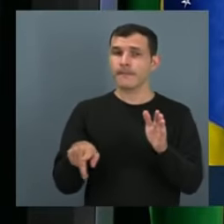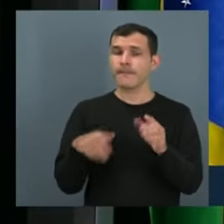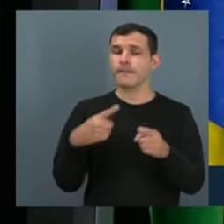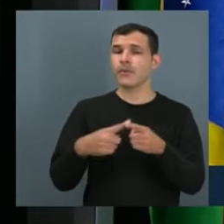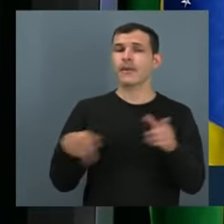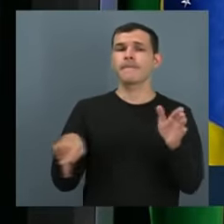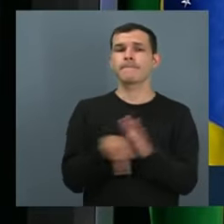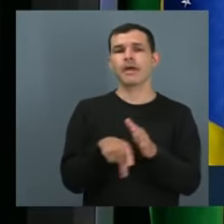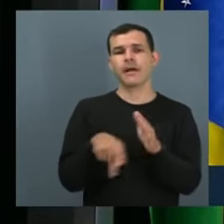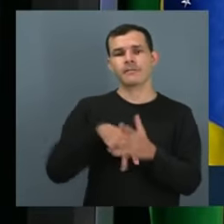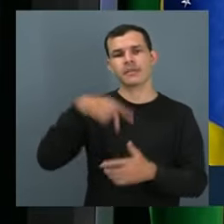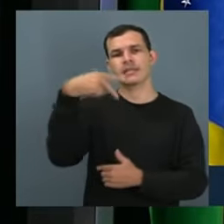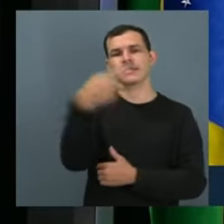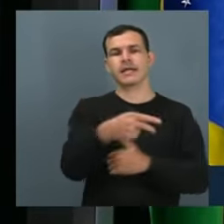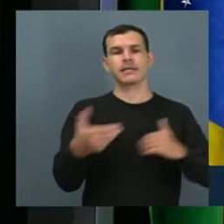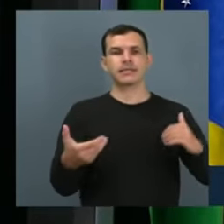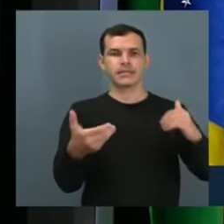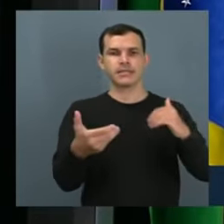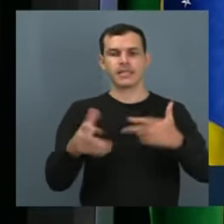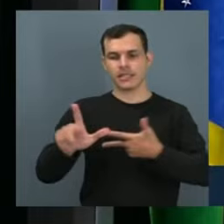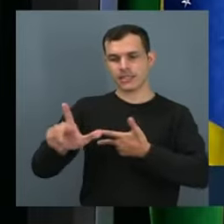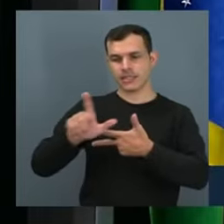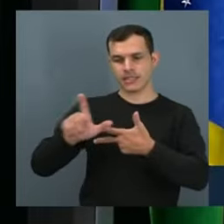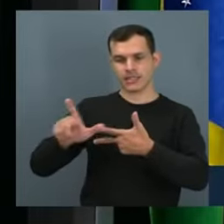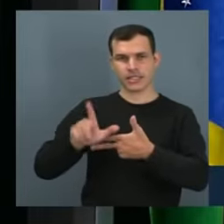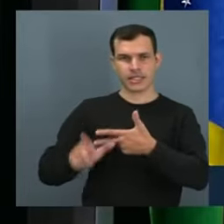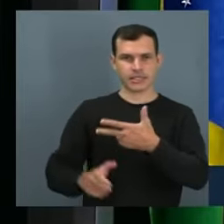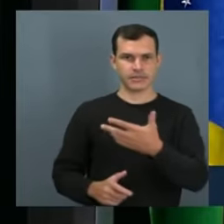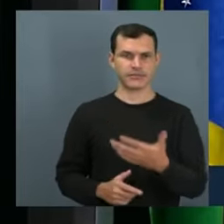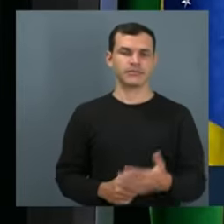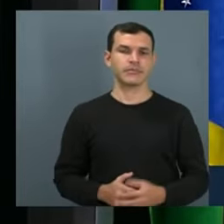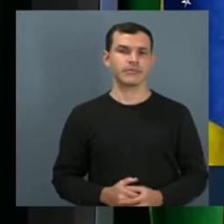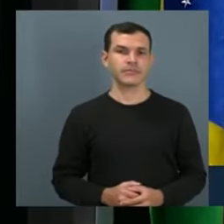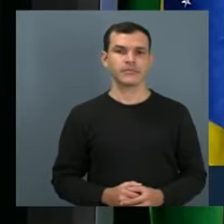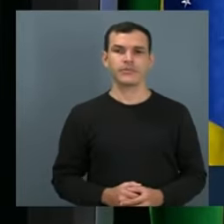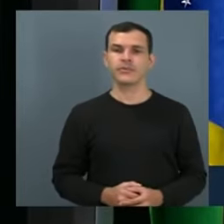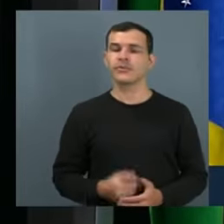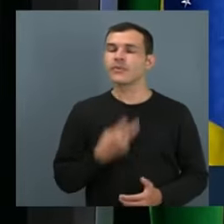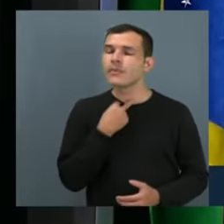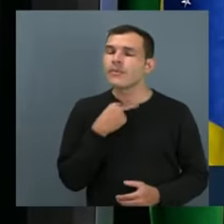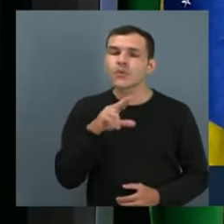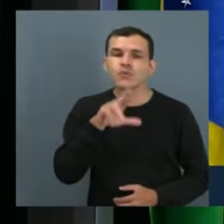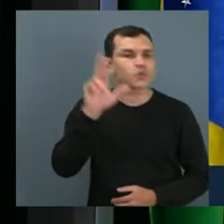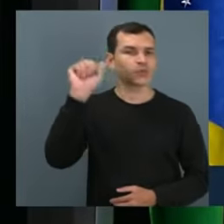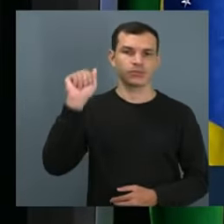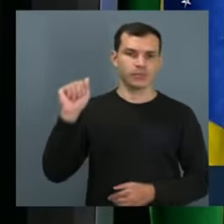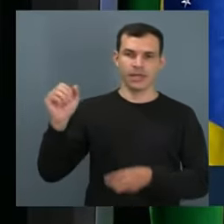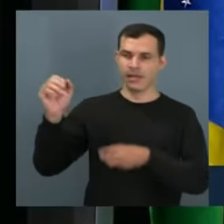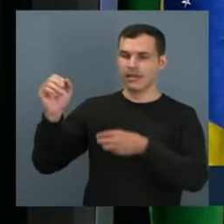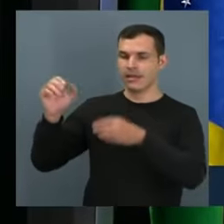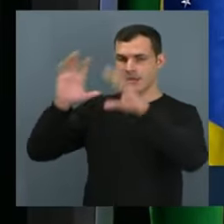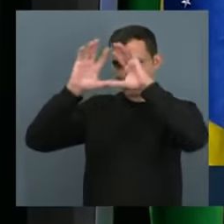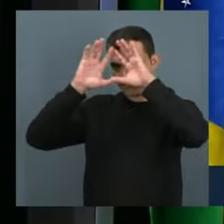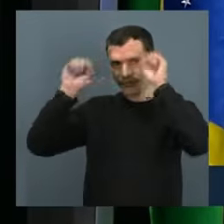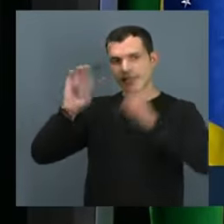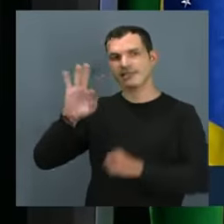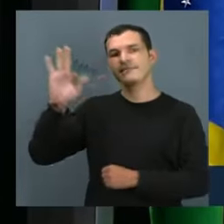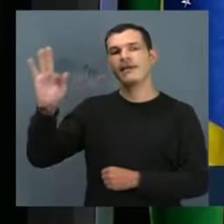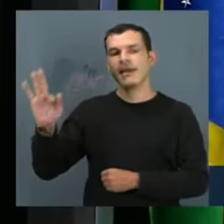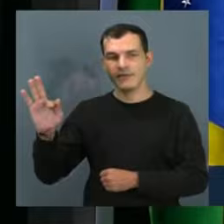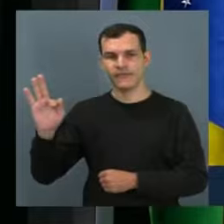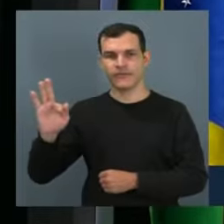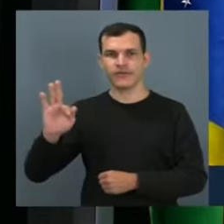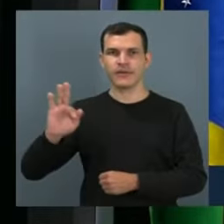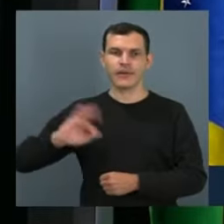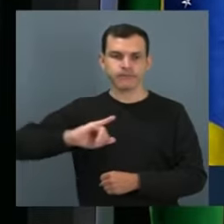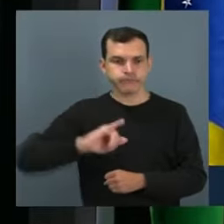a prerrogativa de legislar, que jamais deveria ser invadida pelo STF, que tem como principal responsabilidade